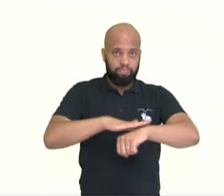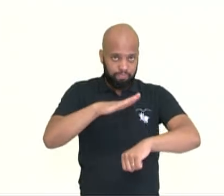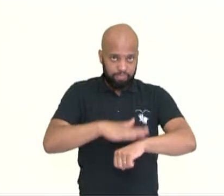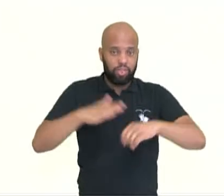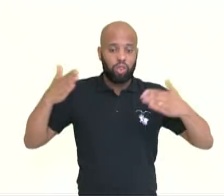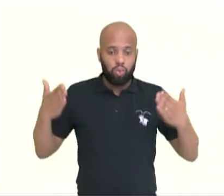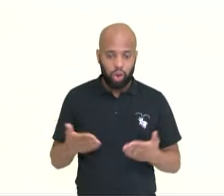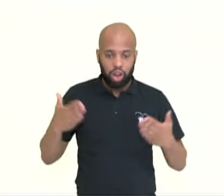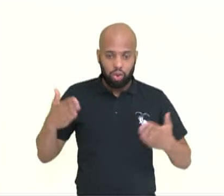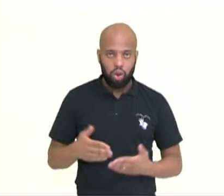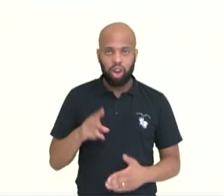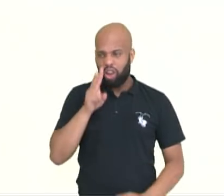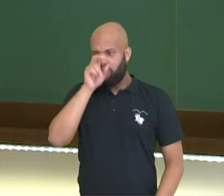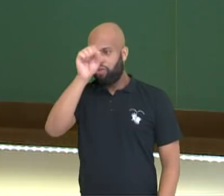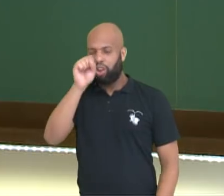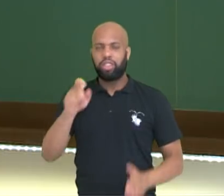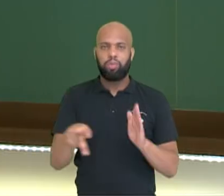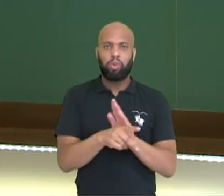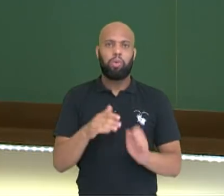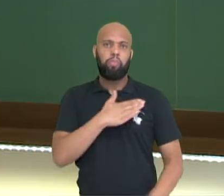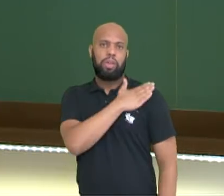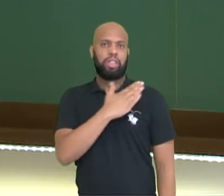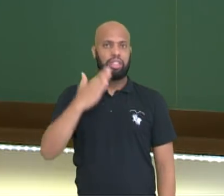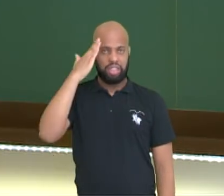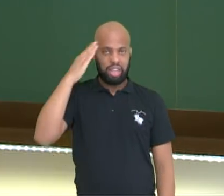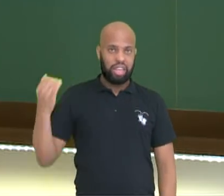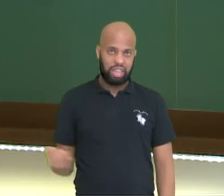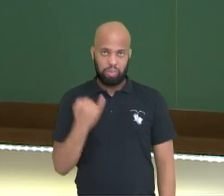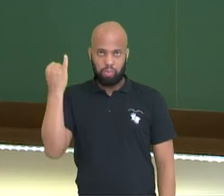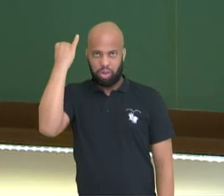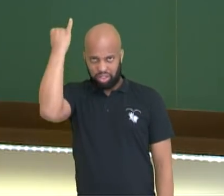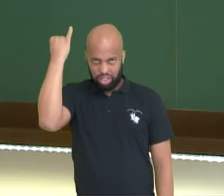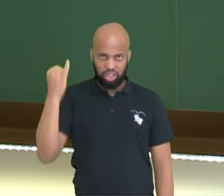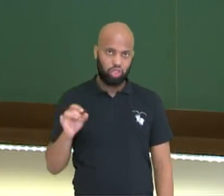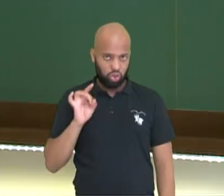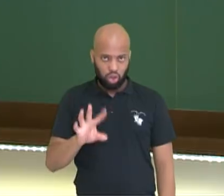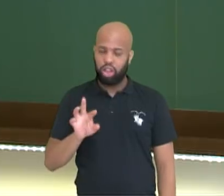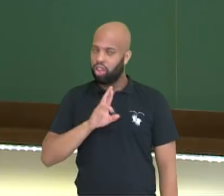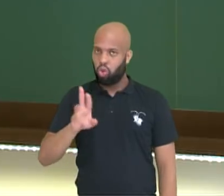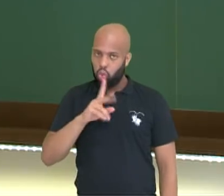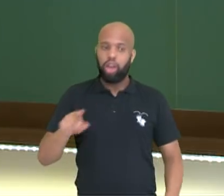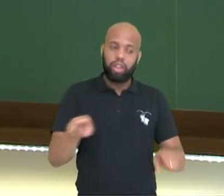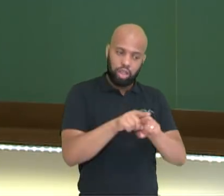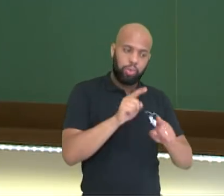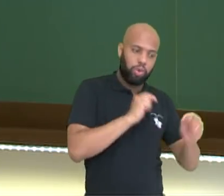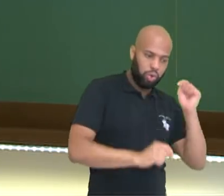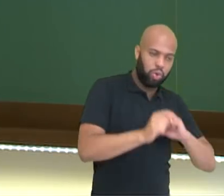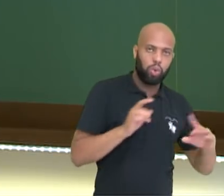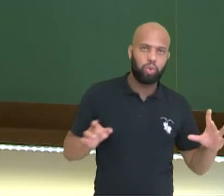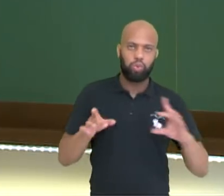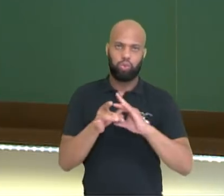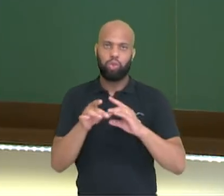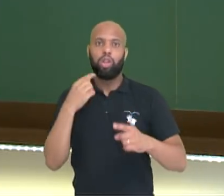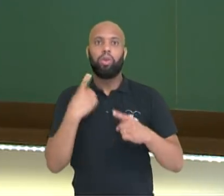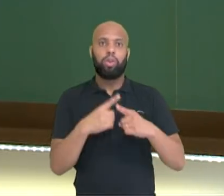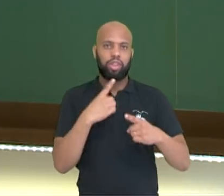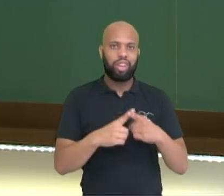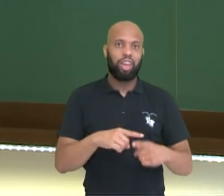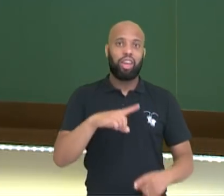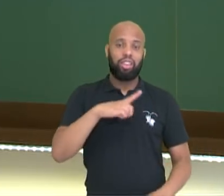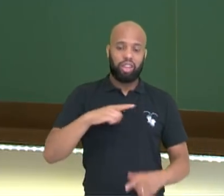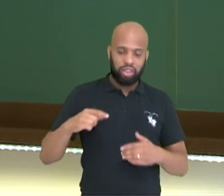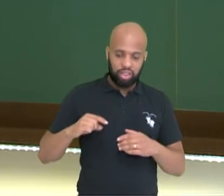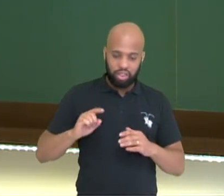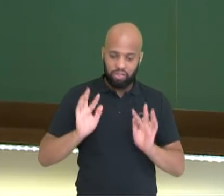momento, o poderio militar não é mais tão importante quanto o poderio econômico. E aí nós percebemos que,